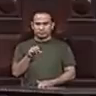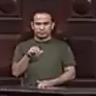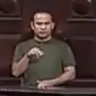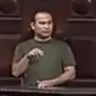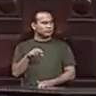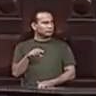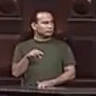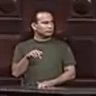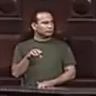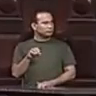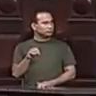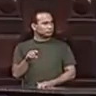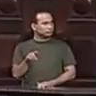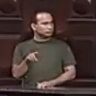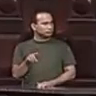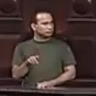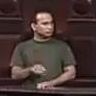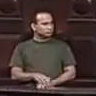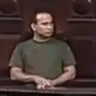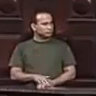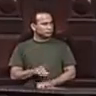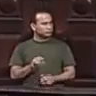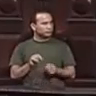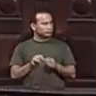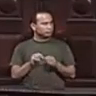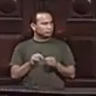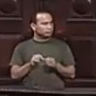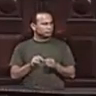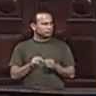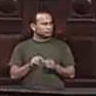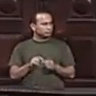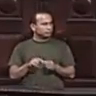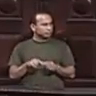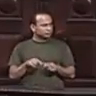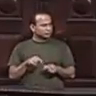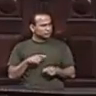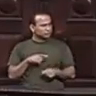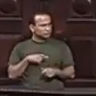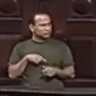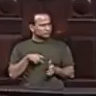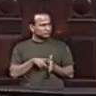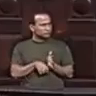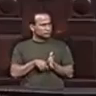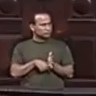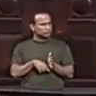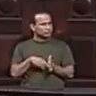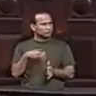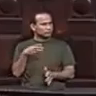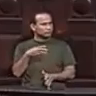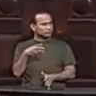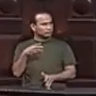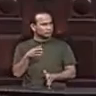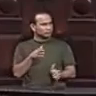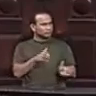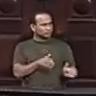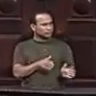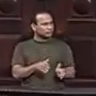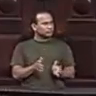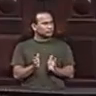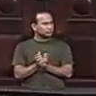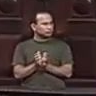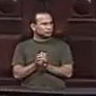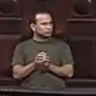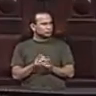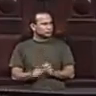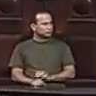Os requerimentos para a criação de comissão parlamentar de inquérito assinado no mínimo pela terça parte dos membros da Assembleia.